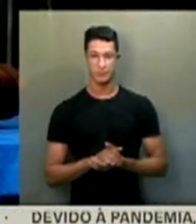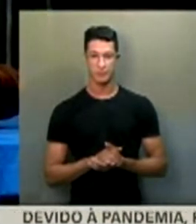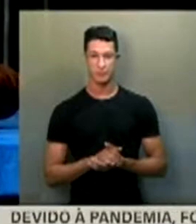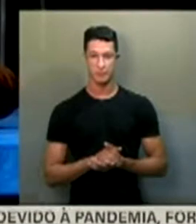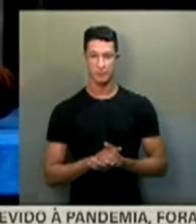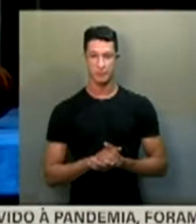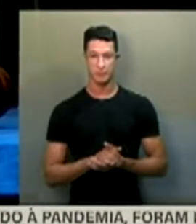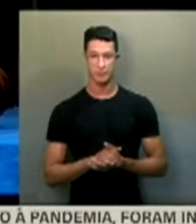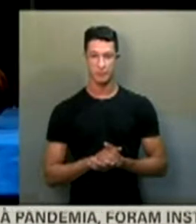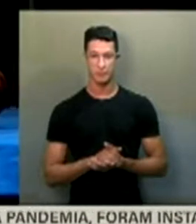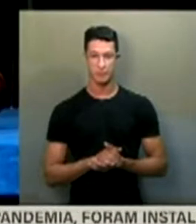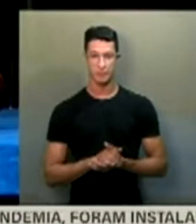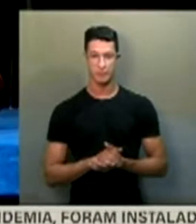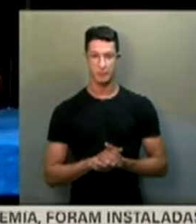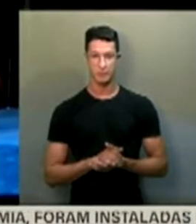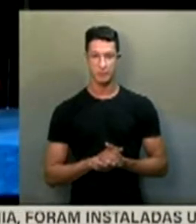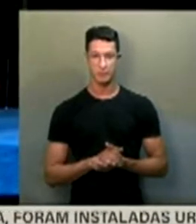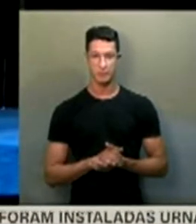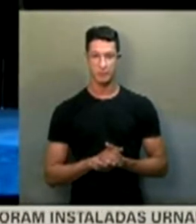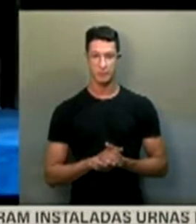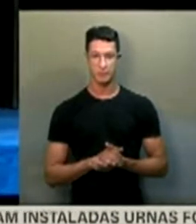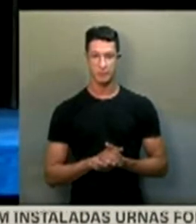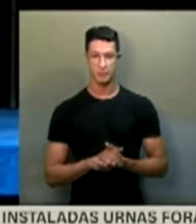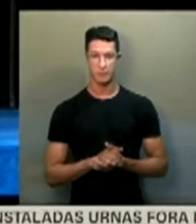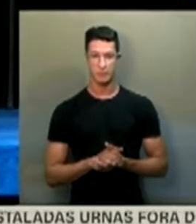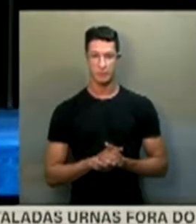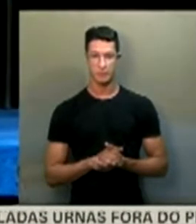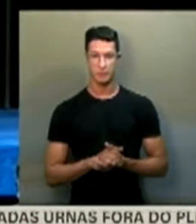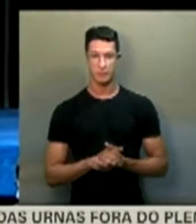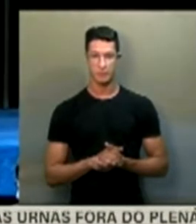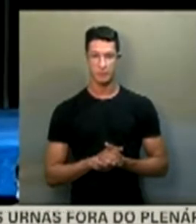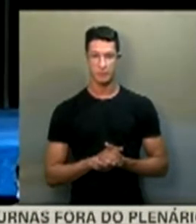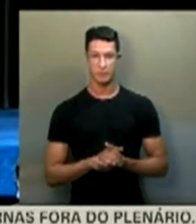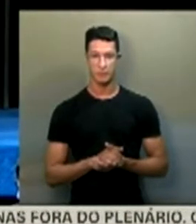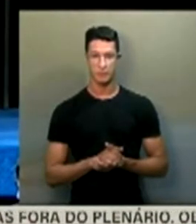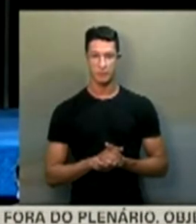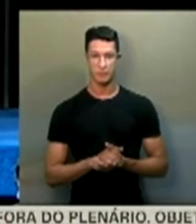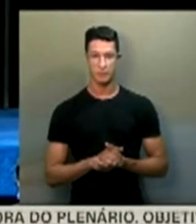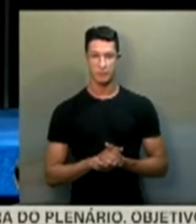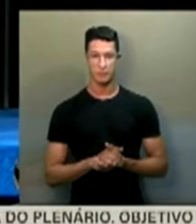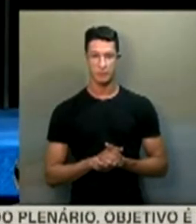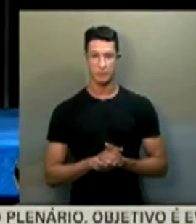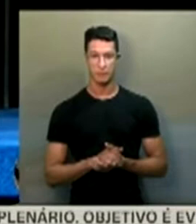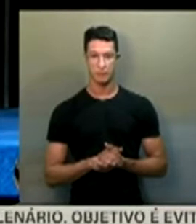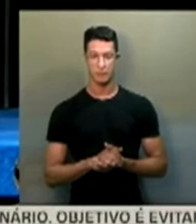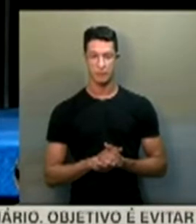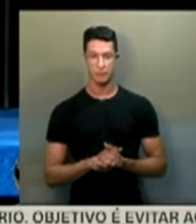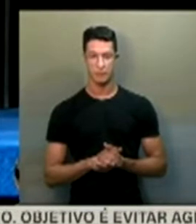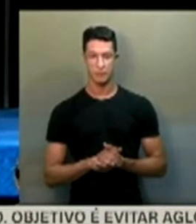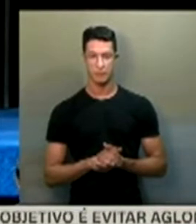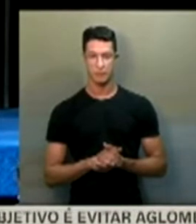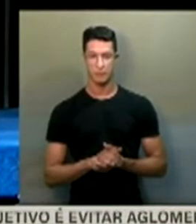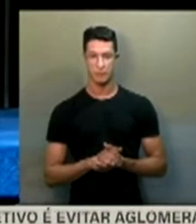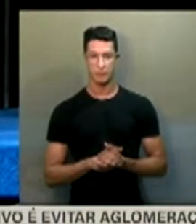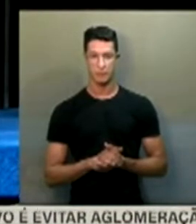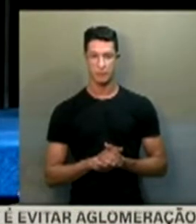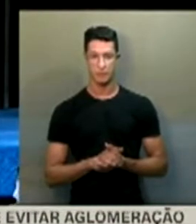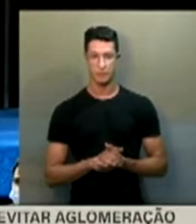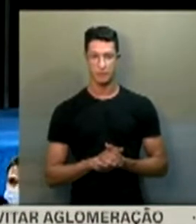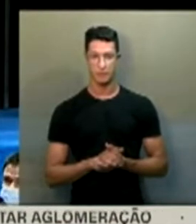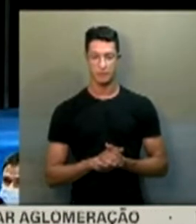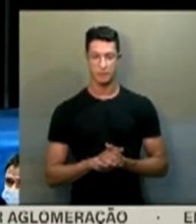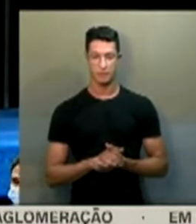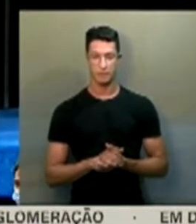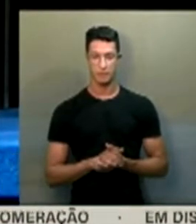Meu sim, não, meu sim. Separa de um de outro, depois conta, melhor. É isso. Separa de um de outro, depois conta, pô. É lógico.